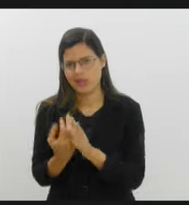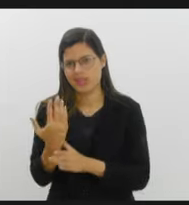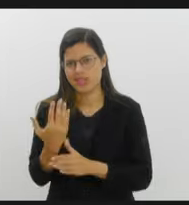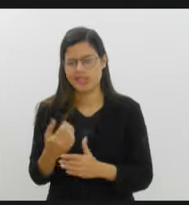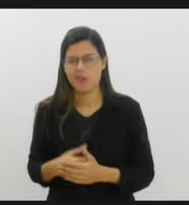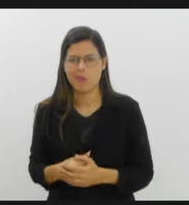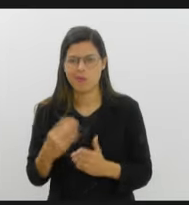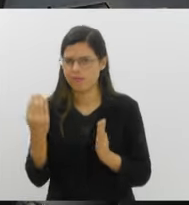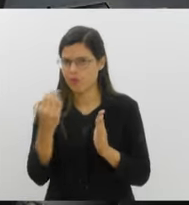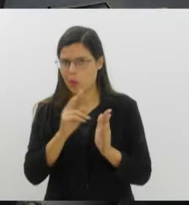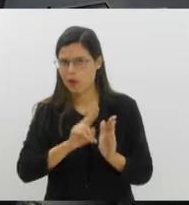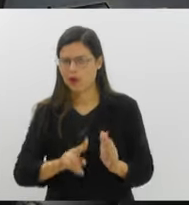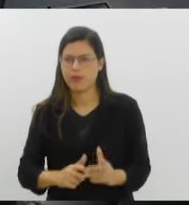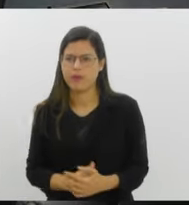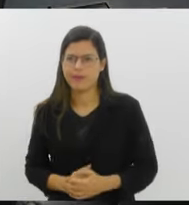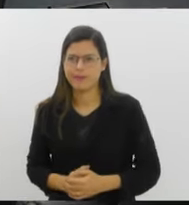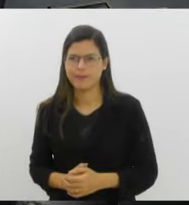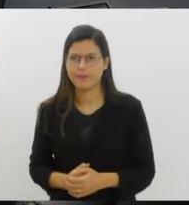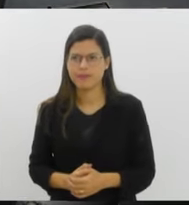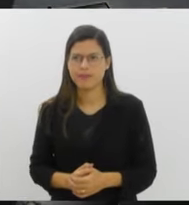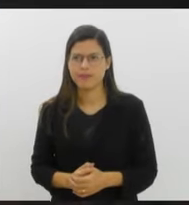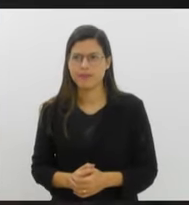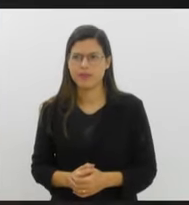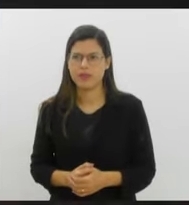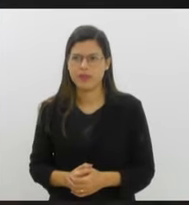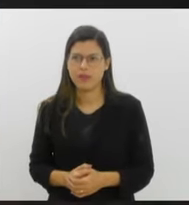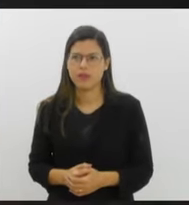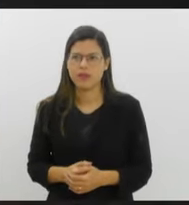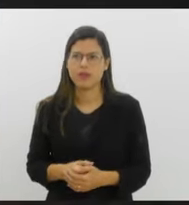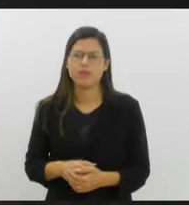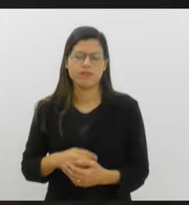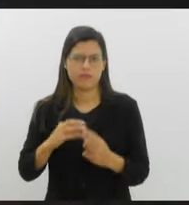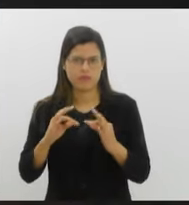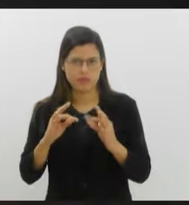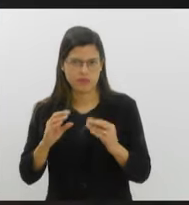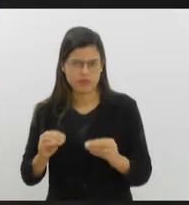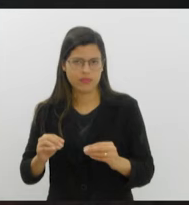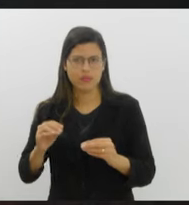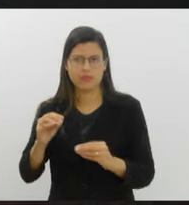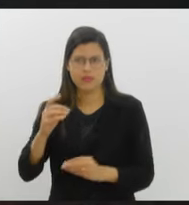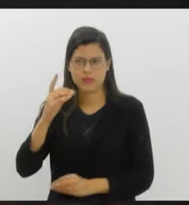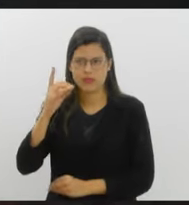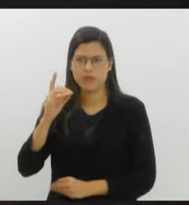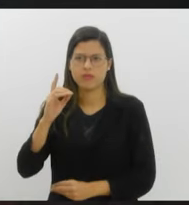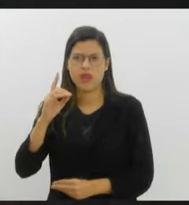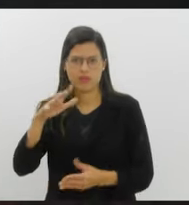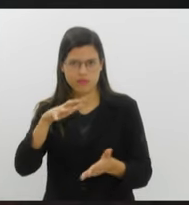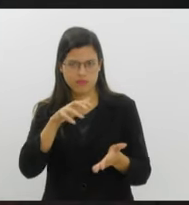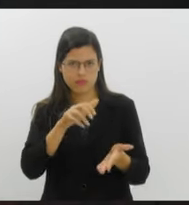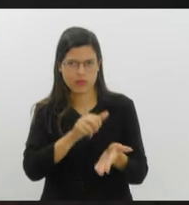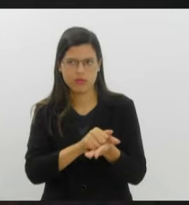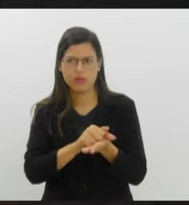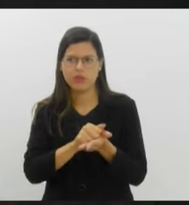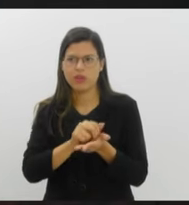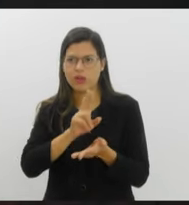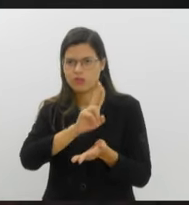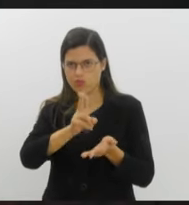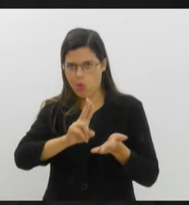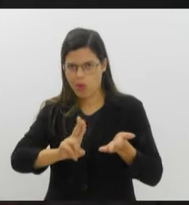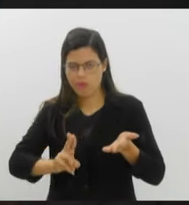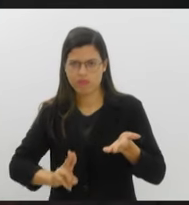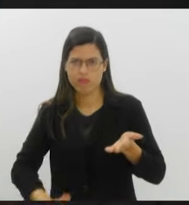bem, obrigado, Fran. Deputada Franciane, obrigado. Deputada Érica, deputado Carla Machado, Renata Souza, Jari, Jordi,